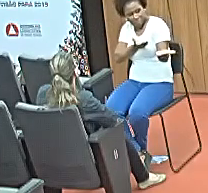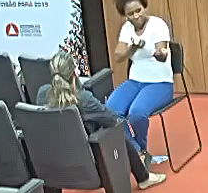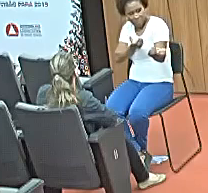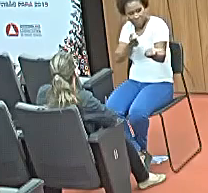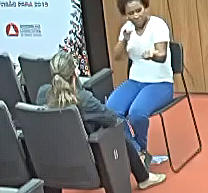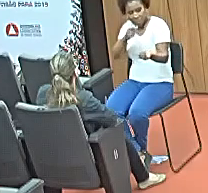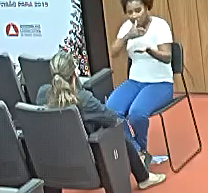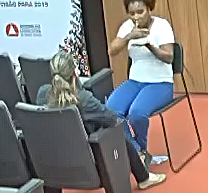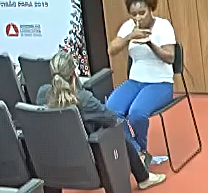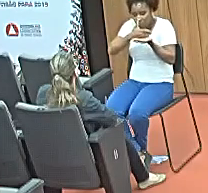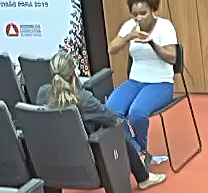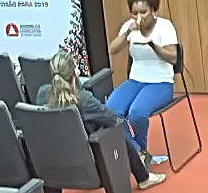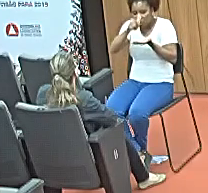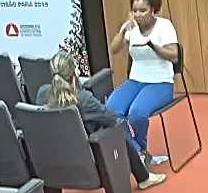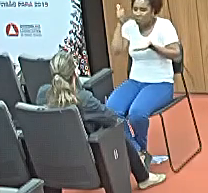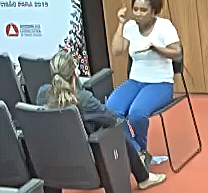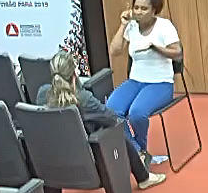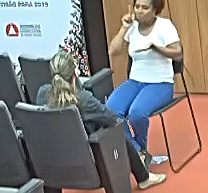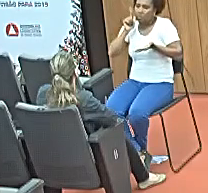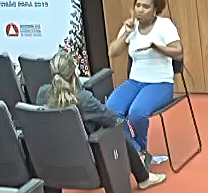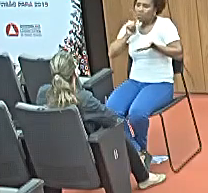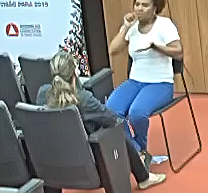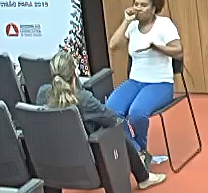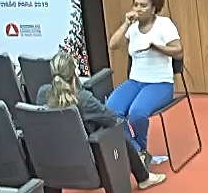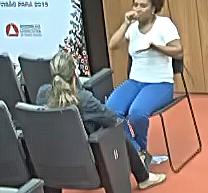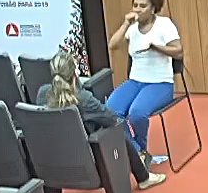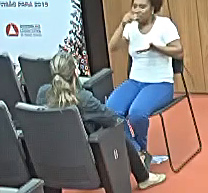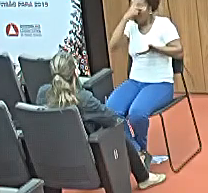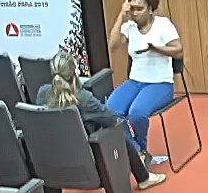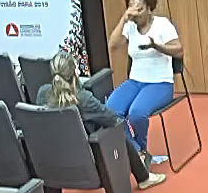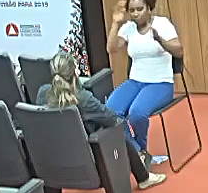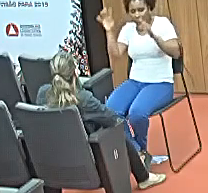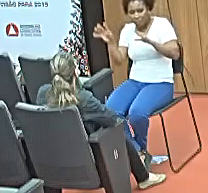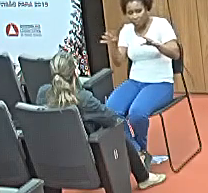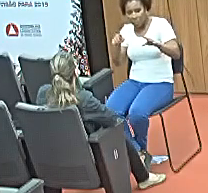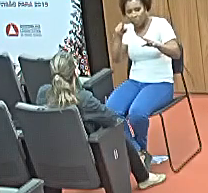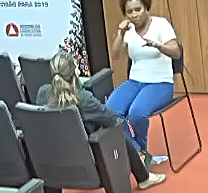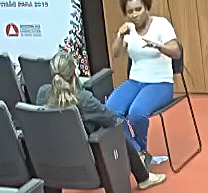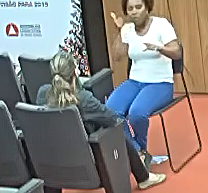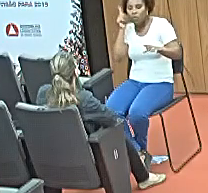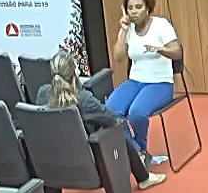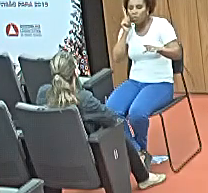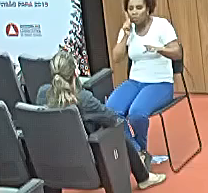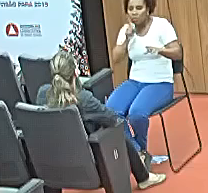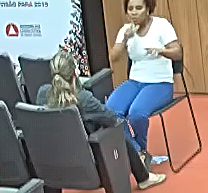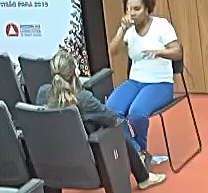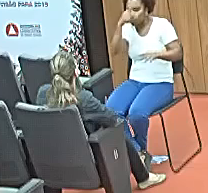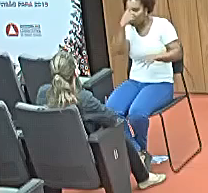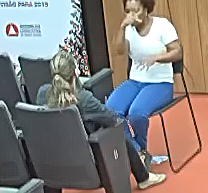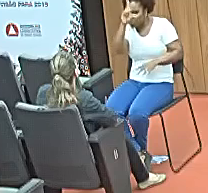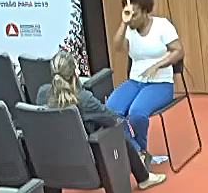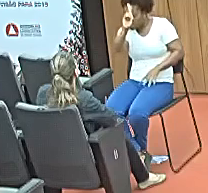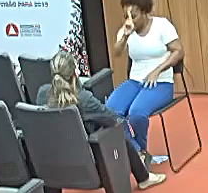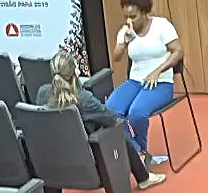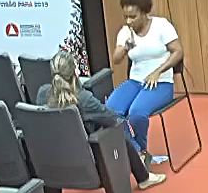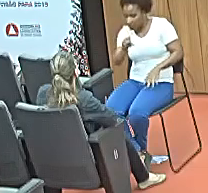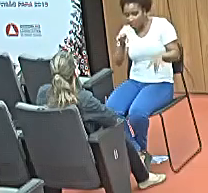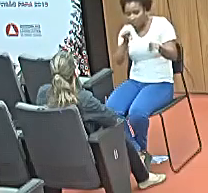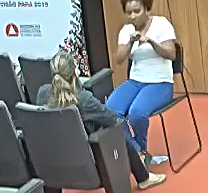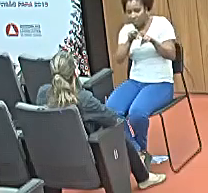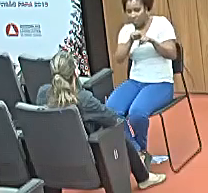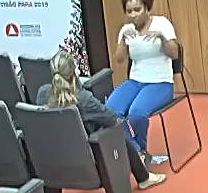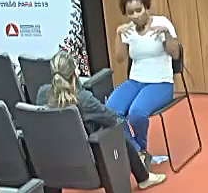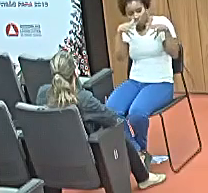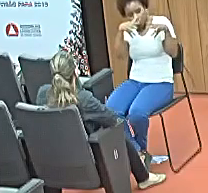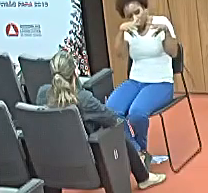condição de serem realmente é atendido dentro da sua necessidade e com toda